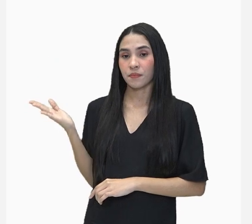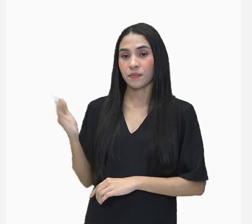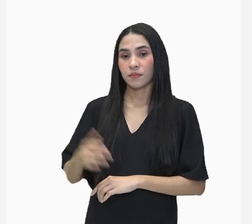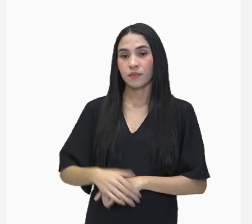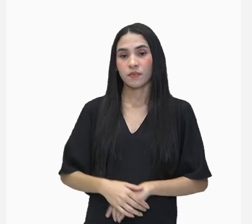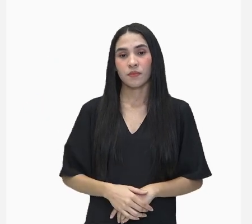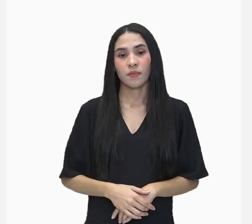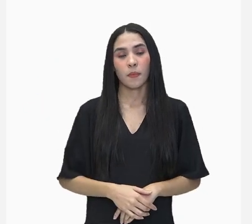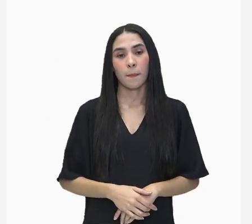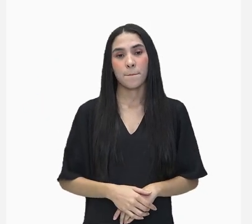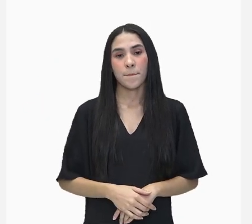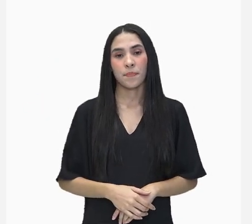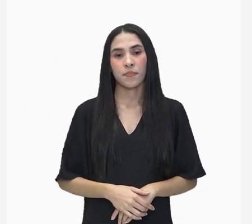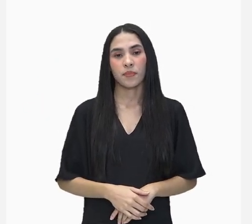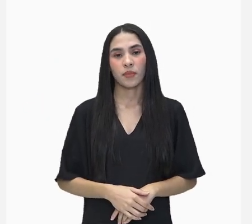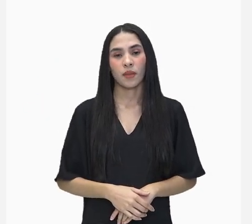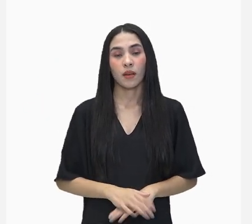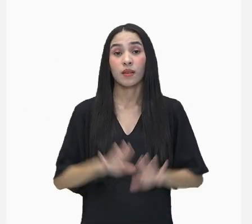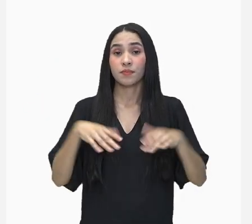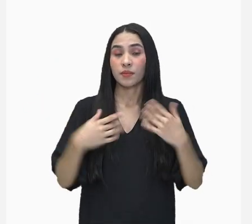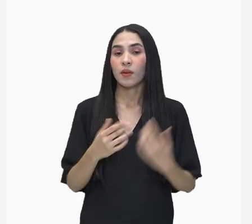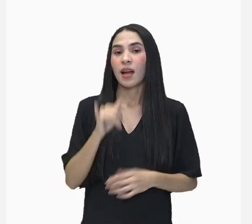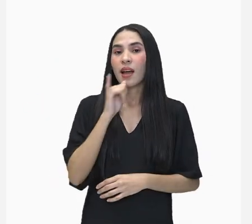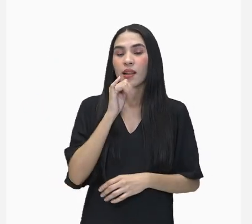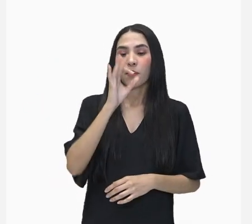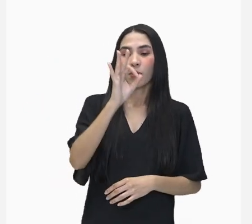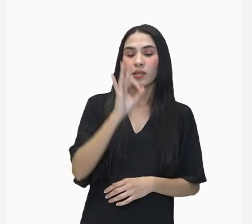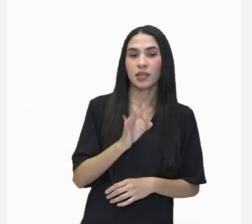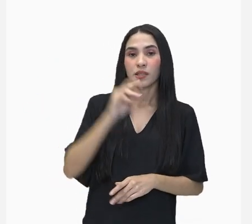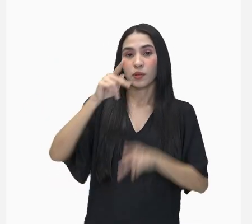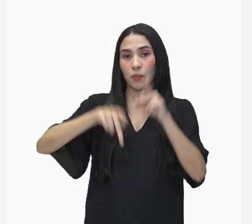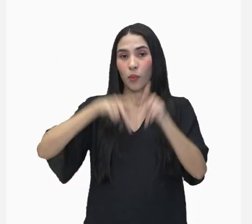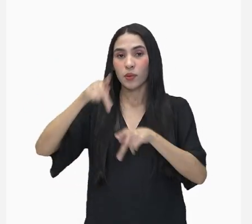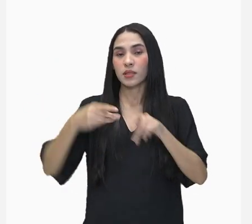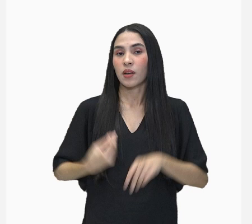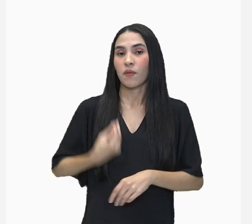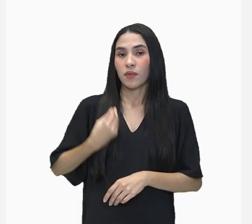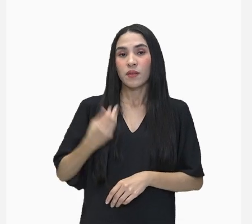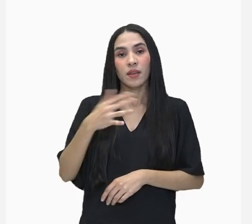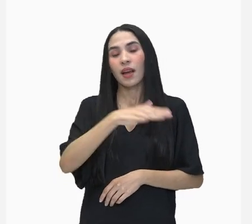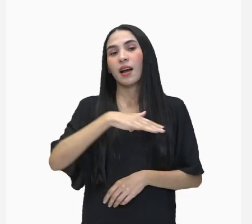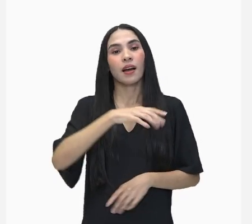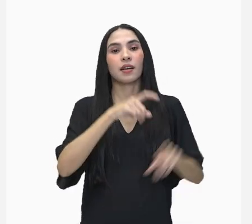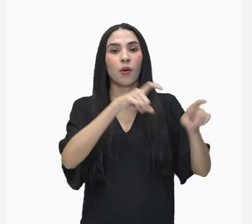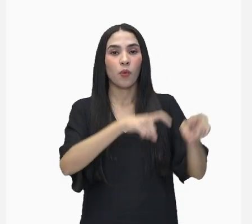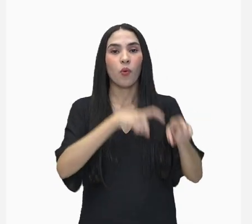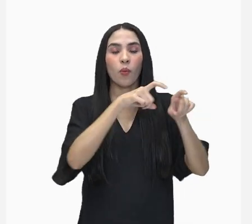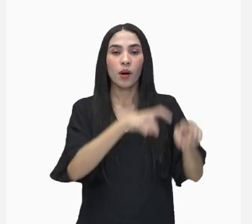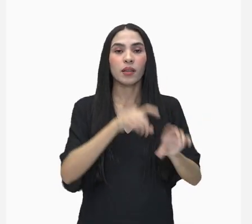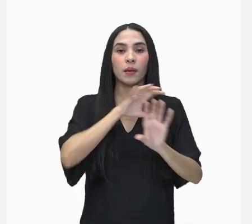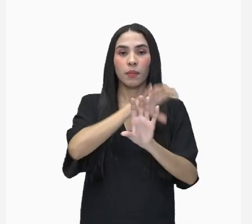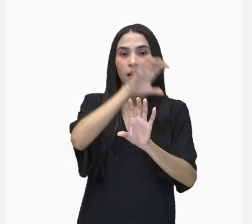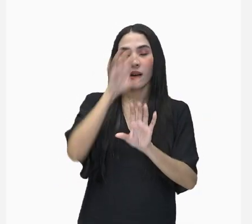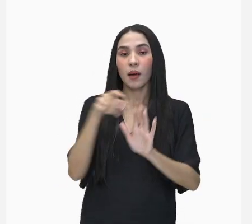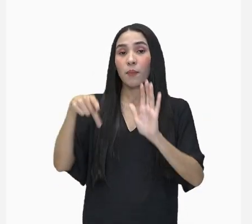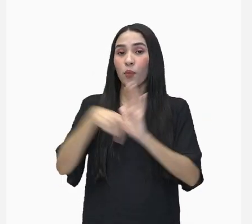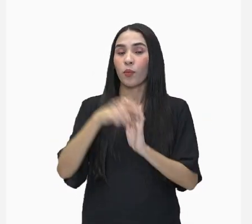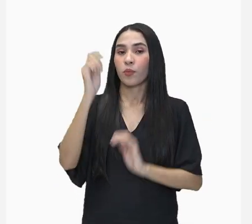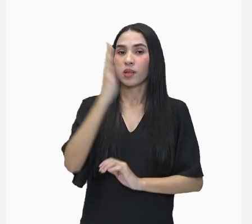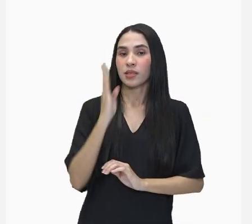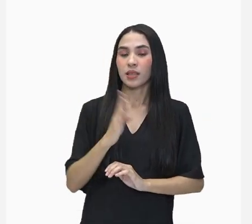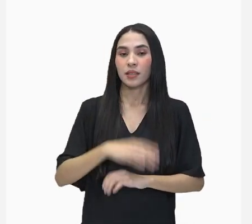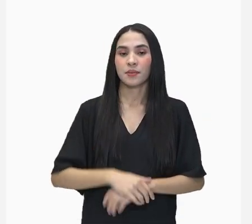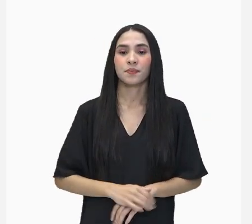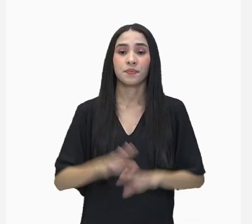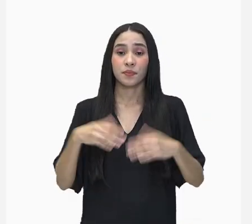vocês, sobre a porcentagem da população que vive em área urbana por região no território brasileiro. E aí a